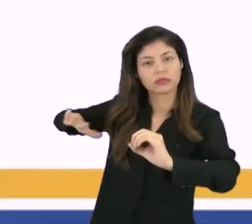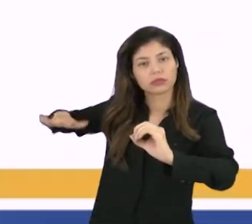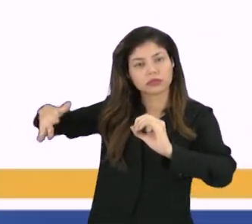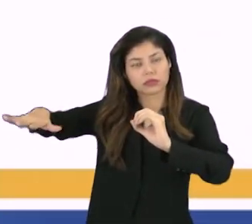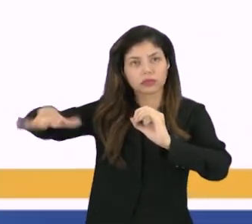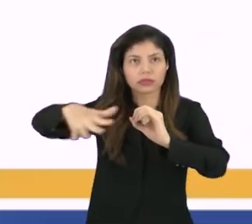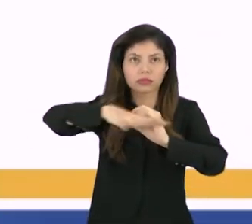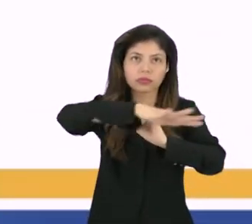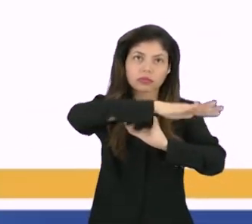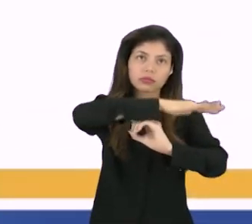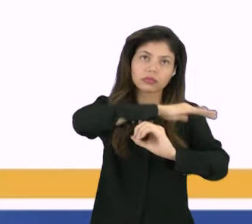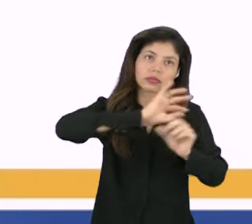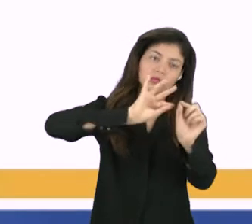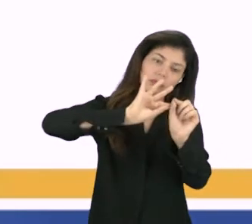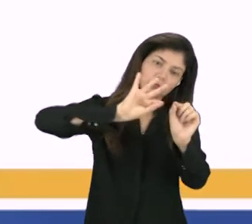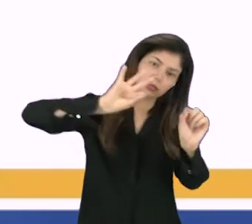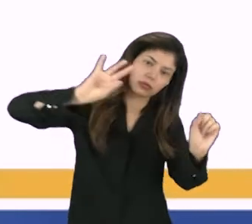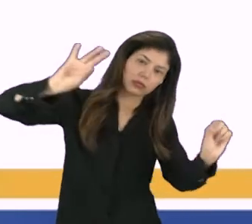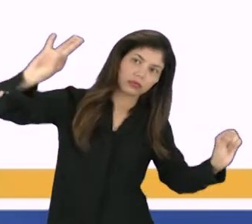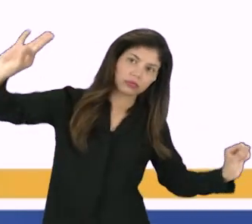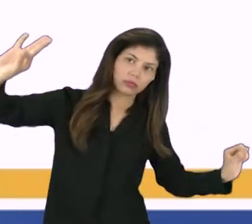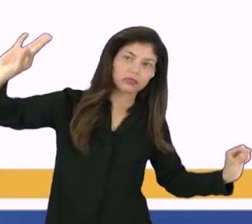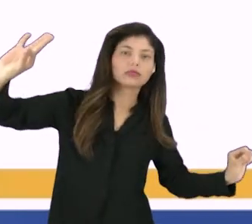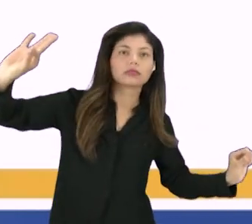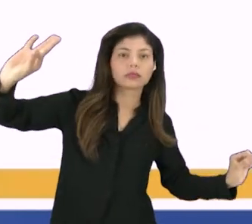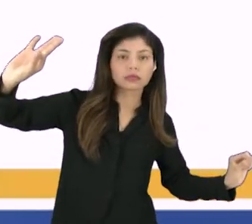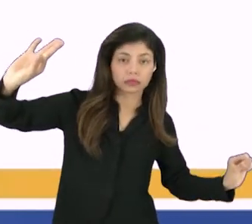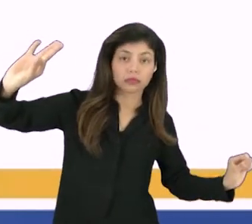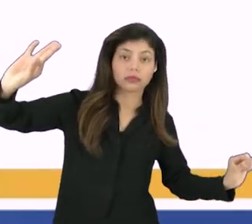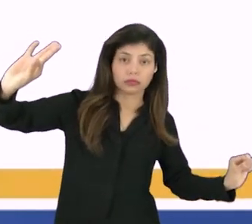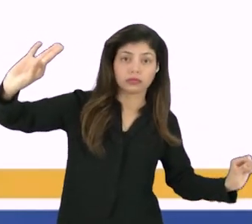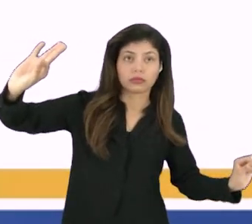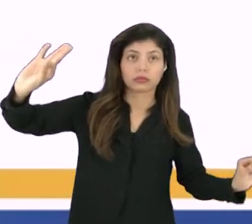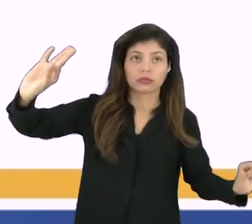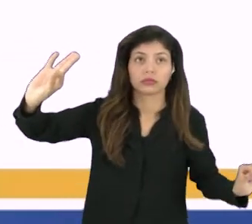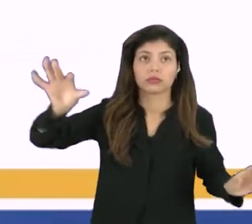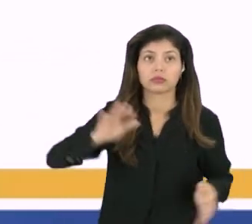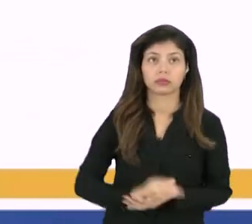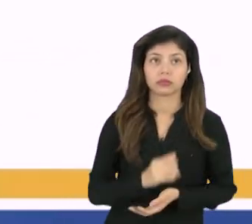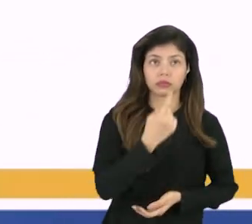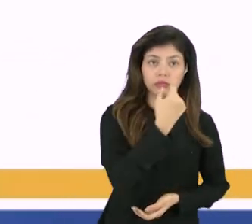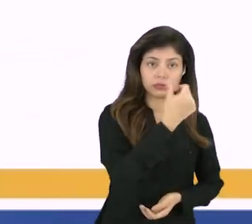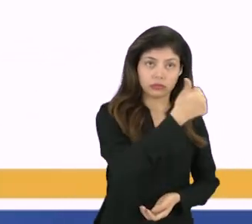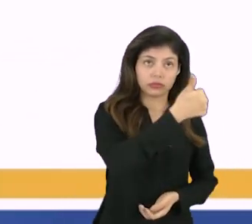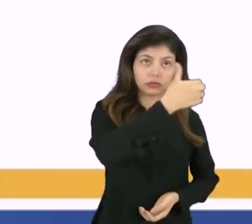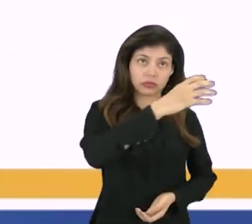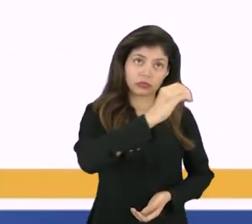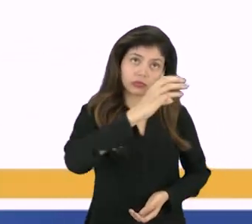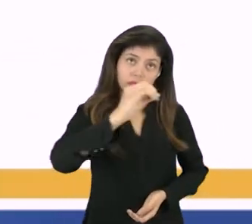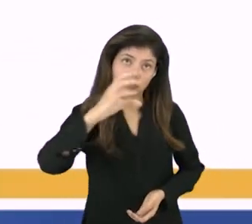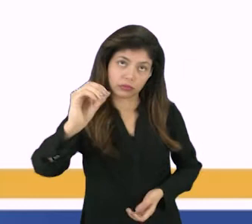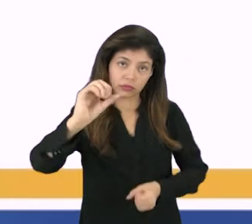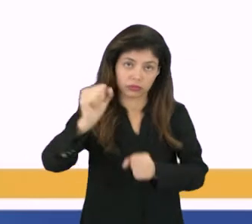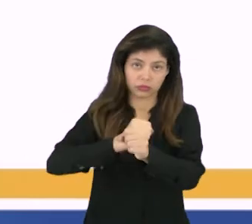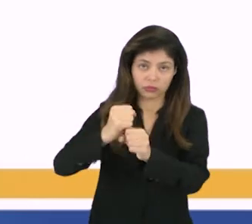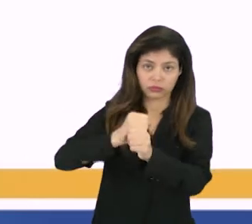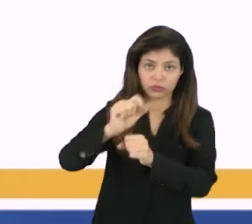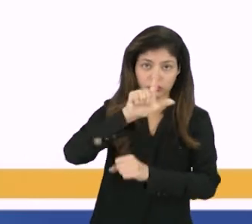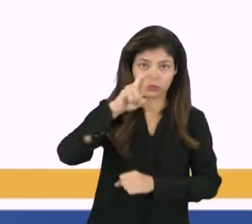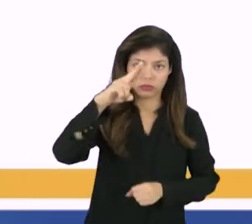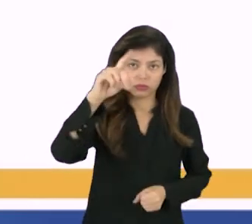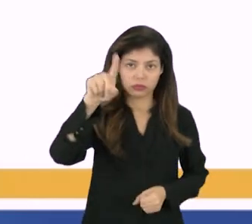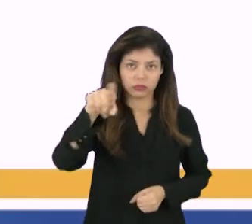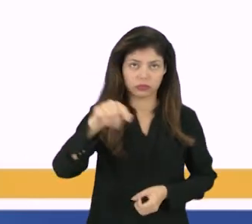ó, esse tamanho aí é o tamanho da nossa galáxia e foi medido com o tamanho de 100 mil anos-luz. O que representa 100